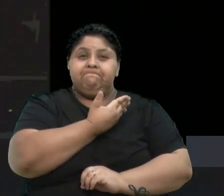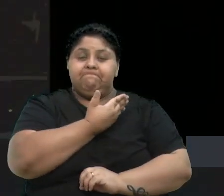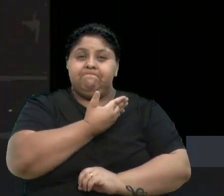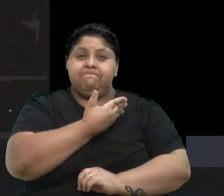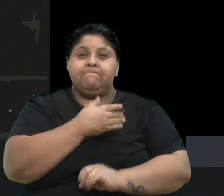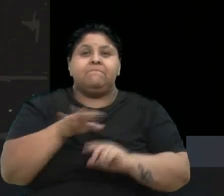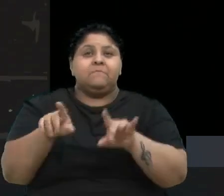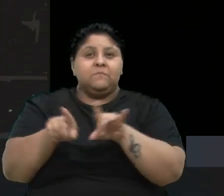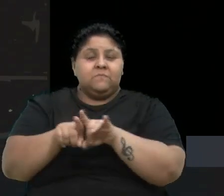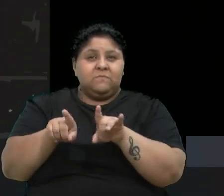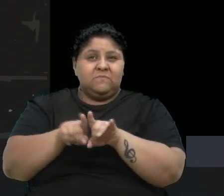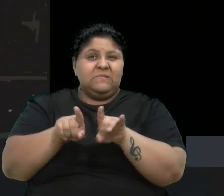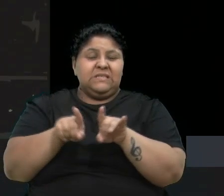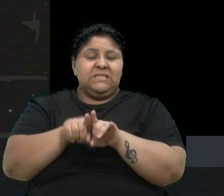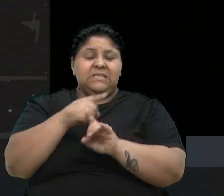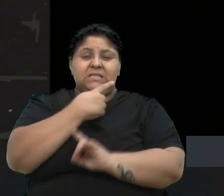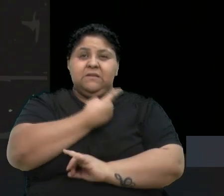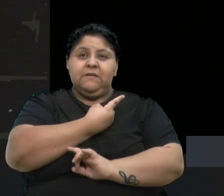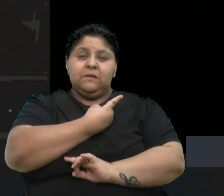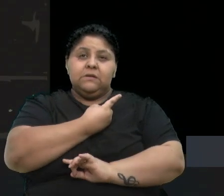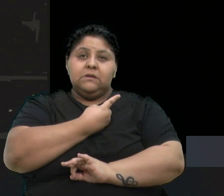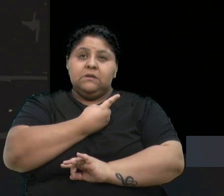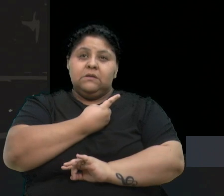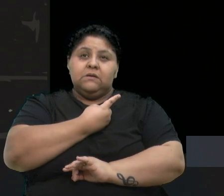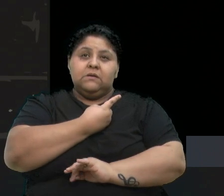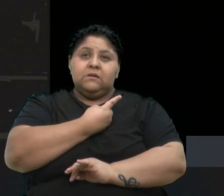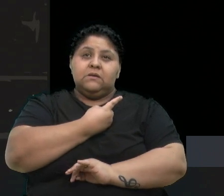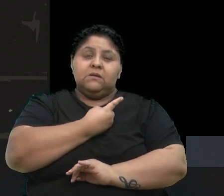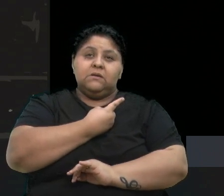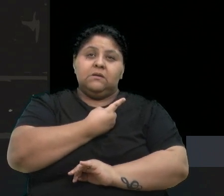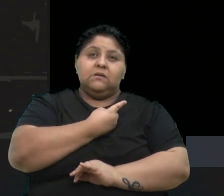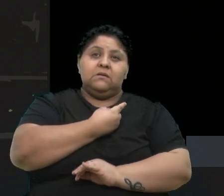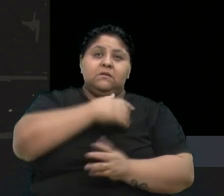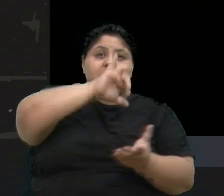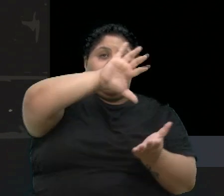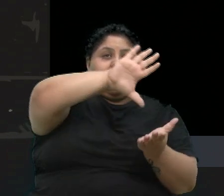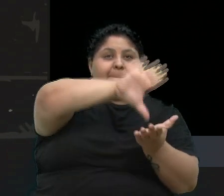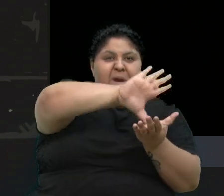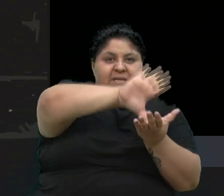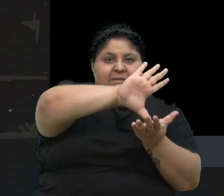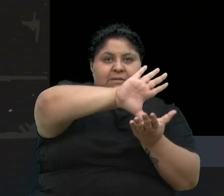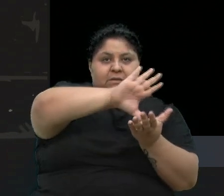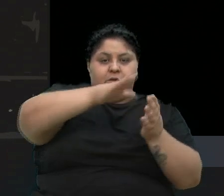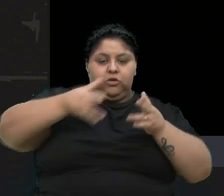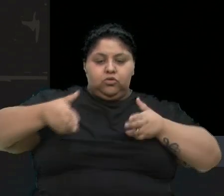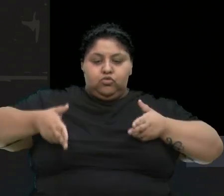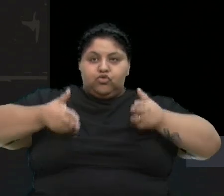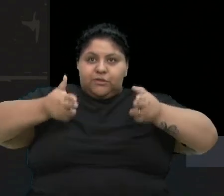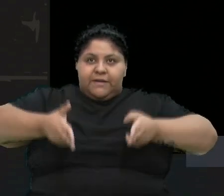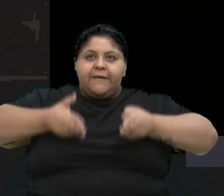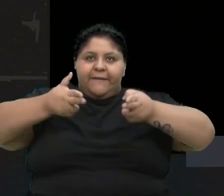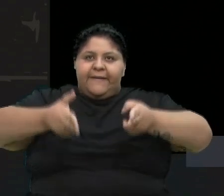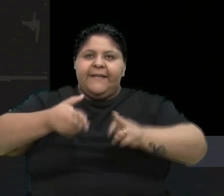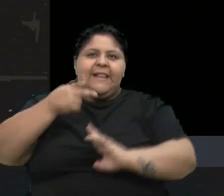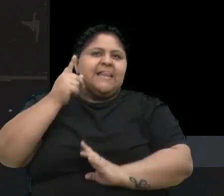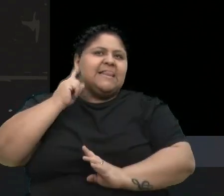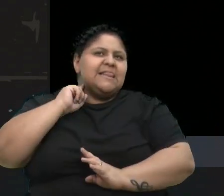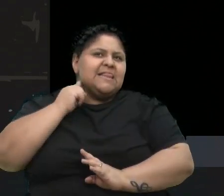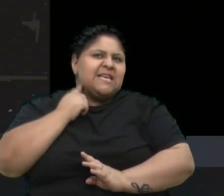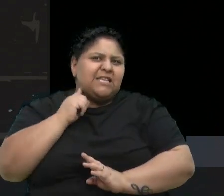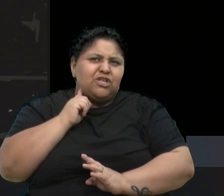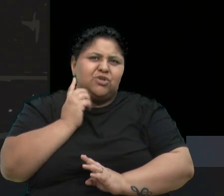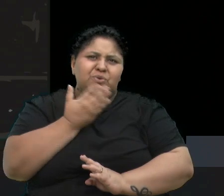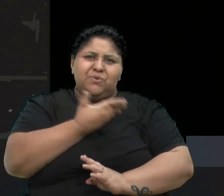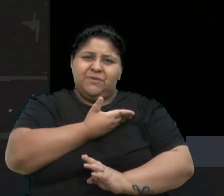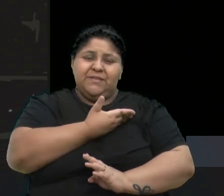Também, essa é o estado da Praça do Trem, né? Lixo, esse lixo é